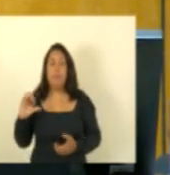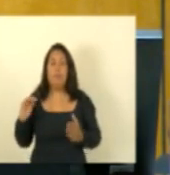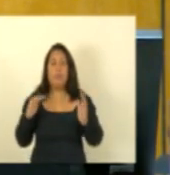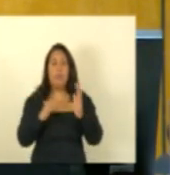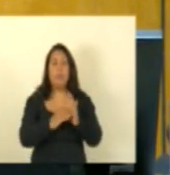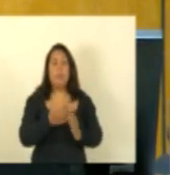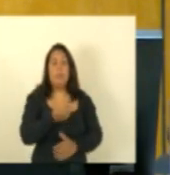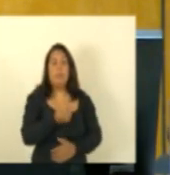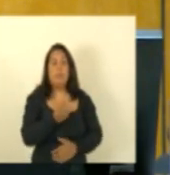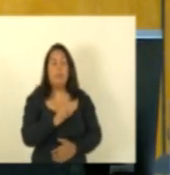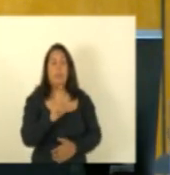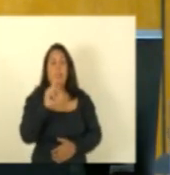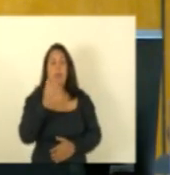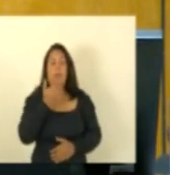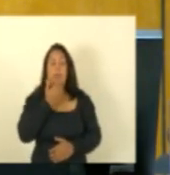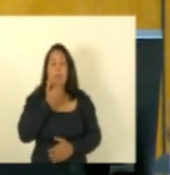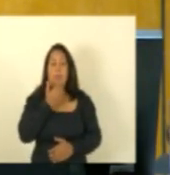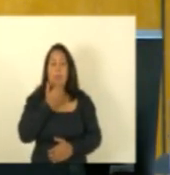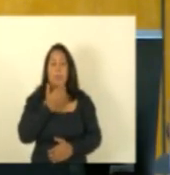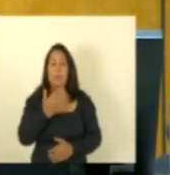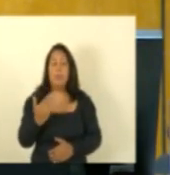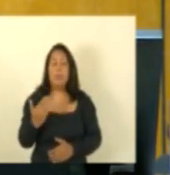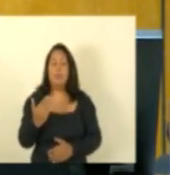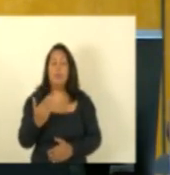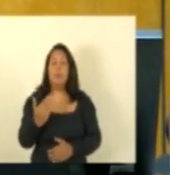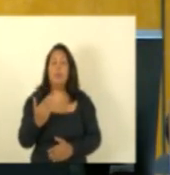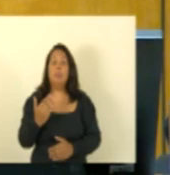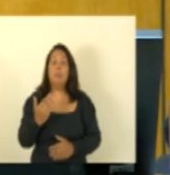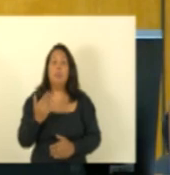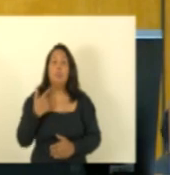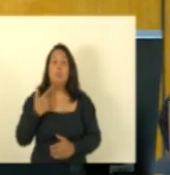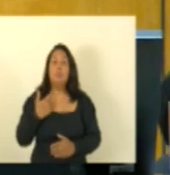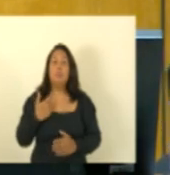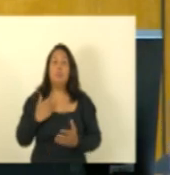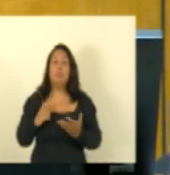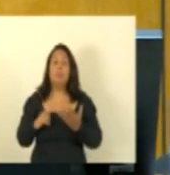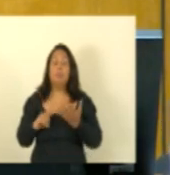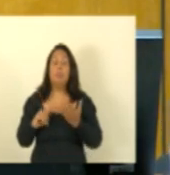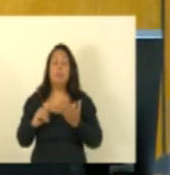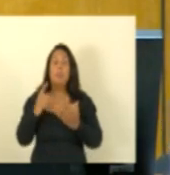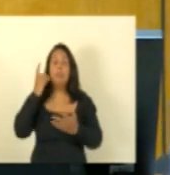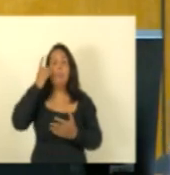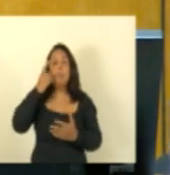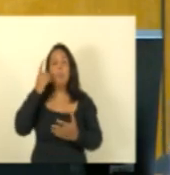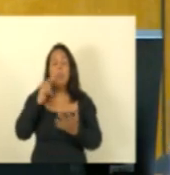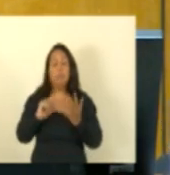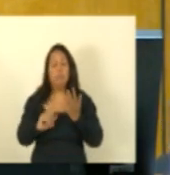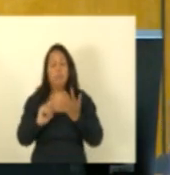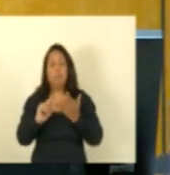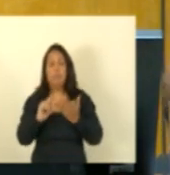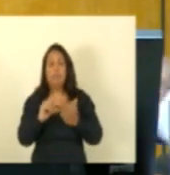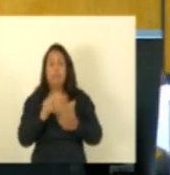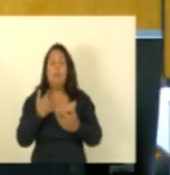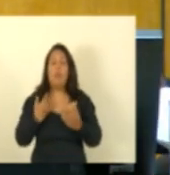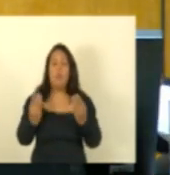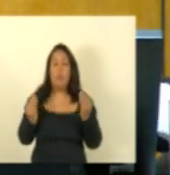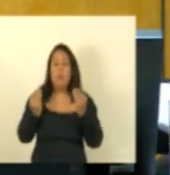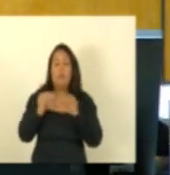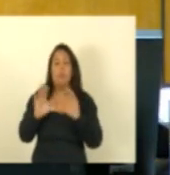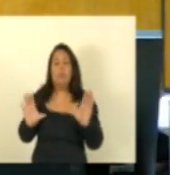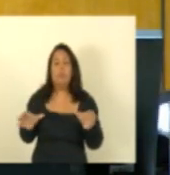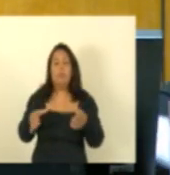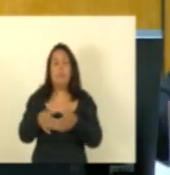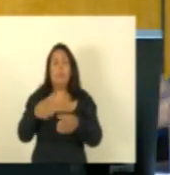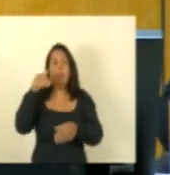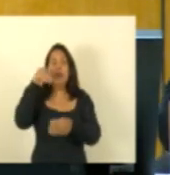item 65, tratam-se de indicações das senhoras deputadas e deputados. Colocarei em conjunto também a